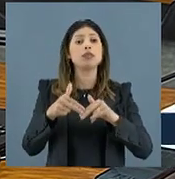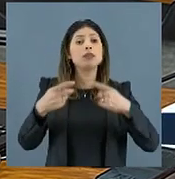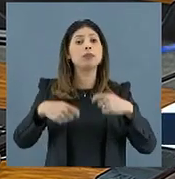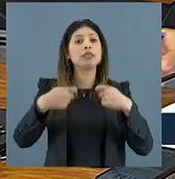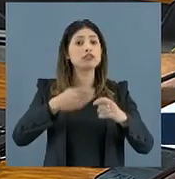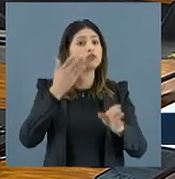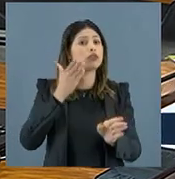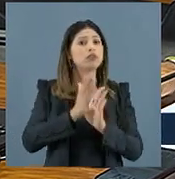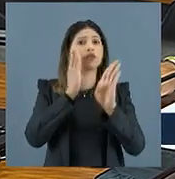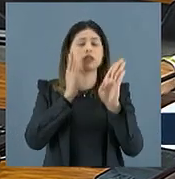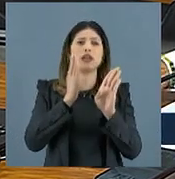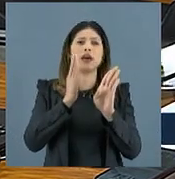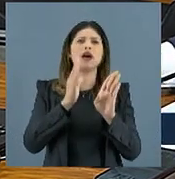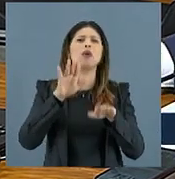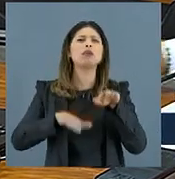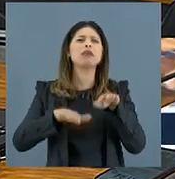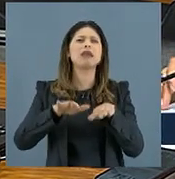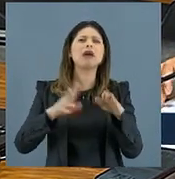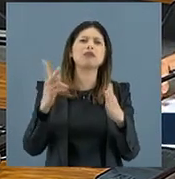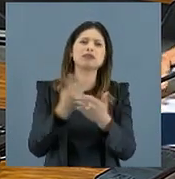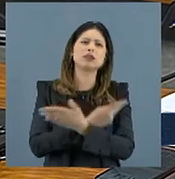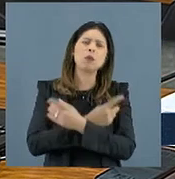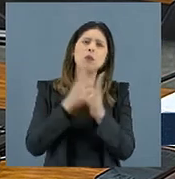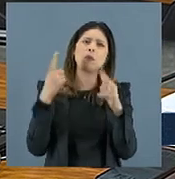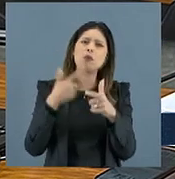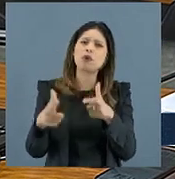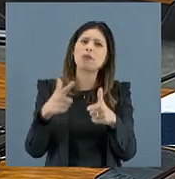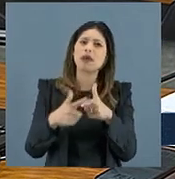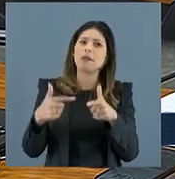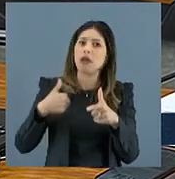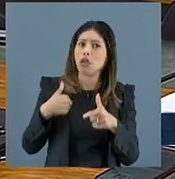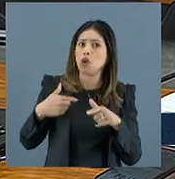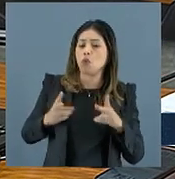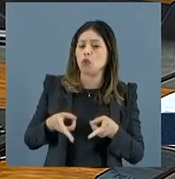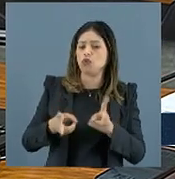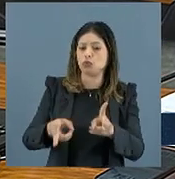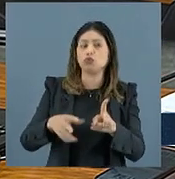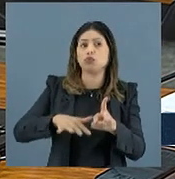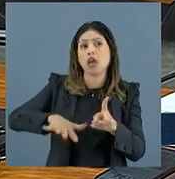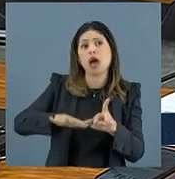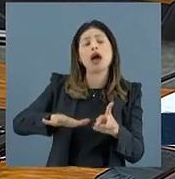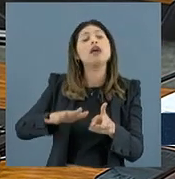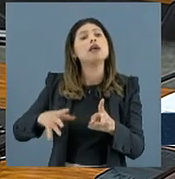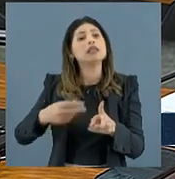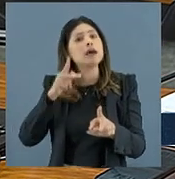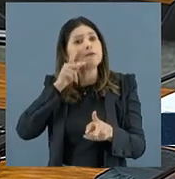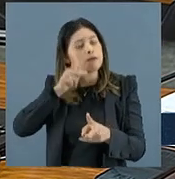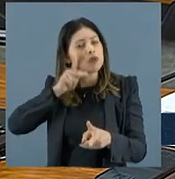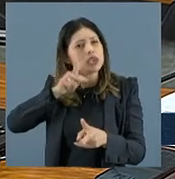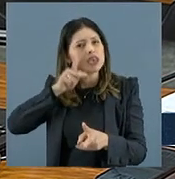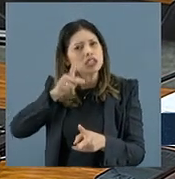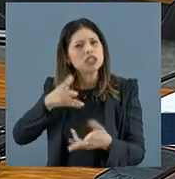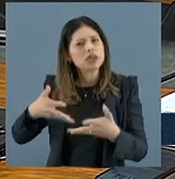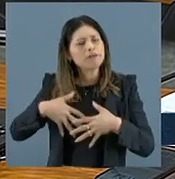assim como ele tem feito no enfrentamento à corrupção, que eu estou na política por causa dele, é uma inspiração